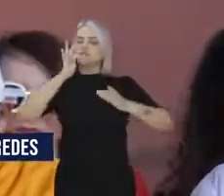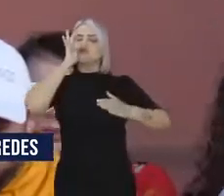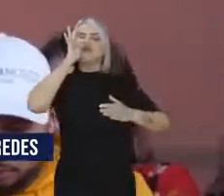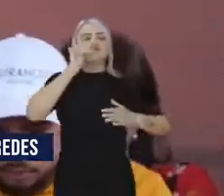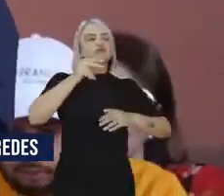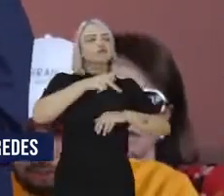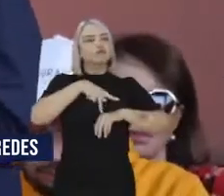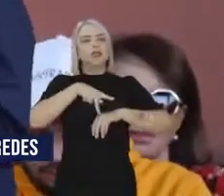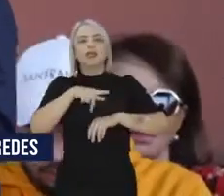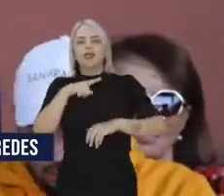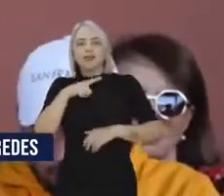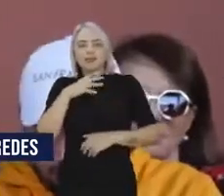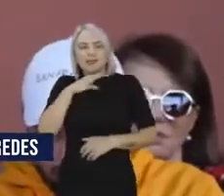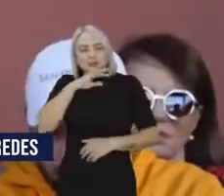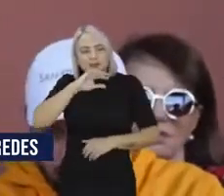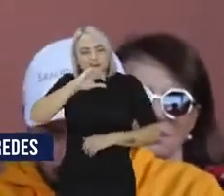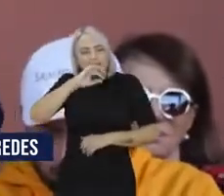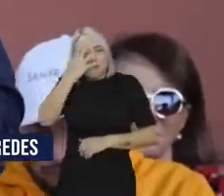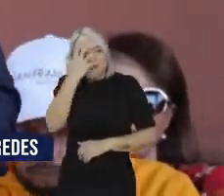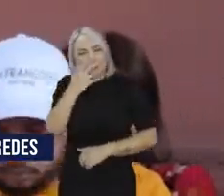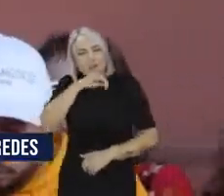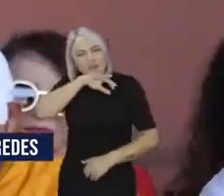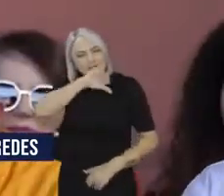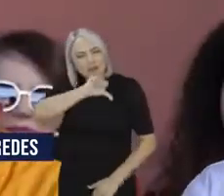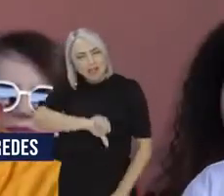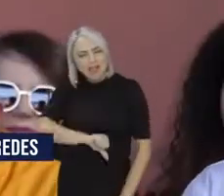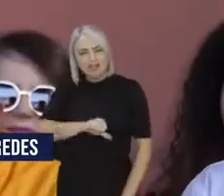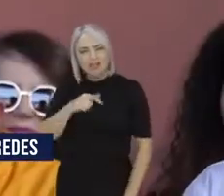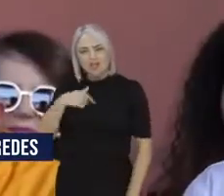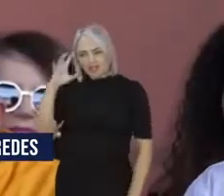perversa que eles resolveram criar a USP